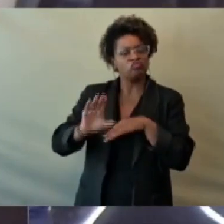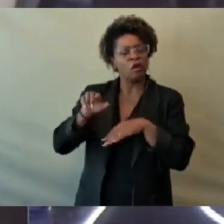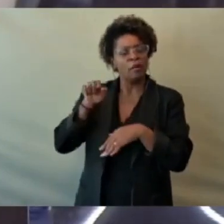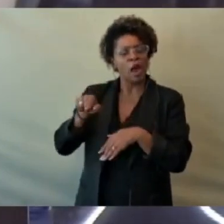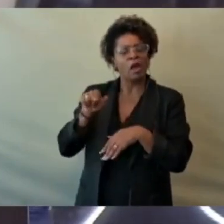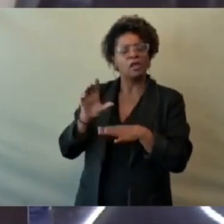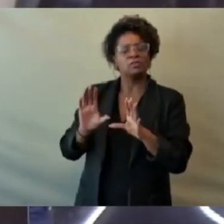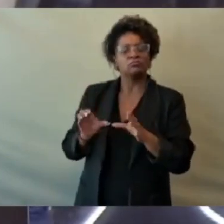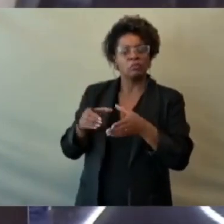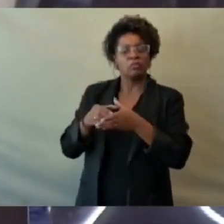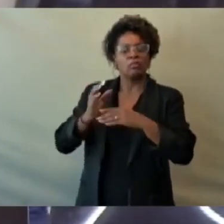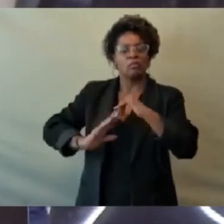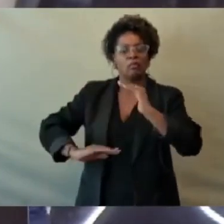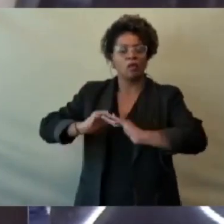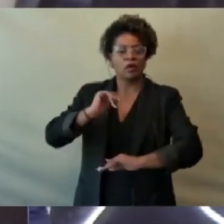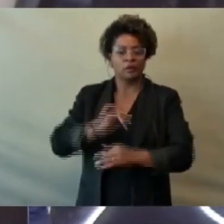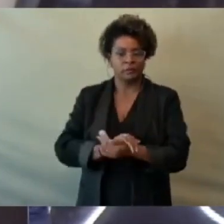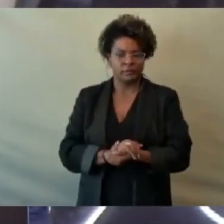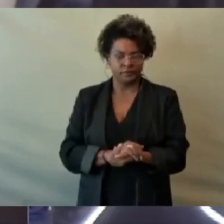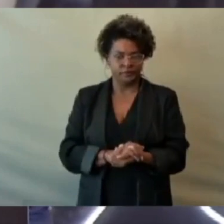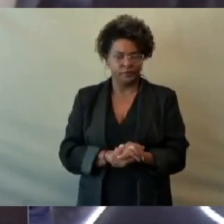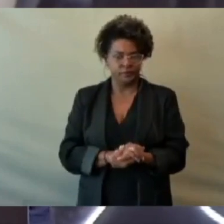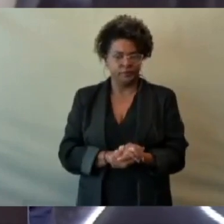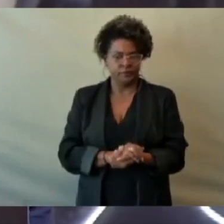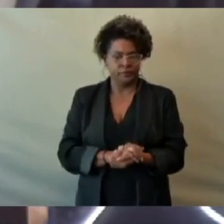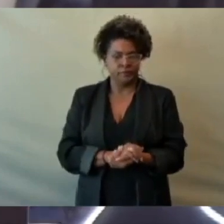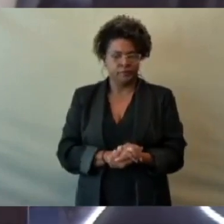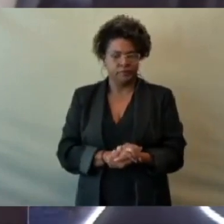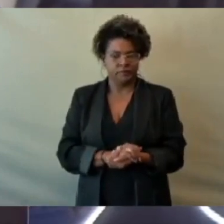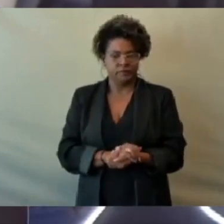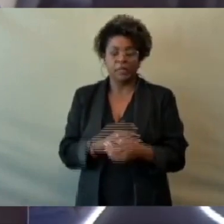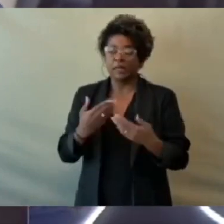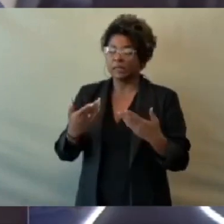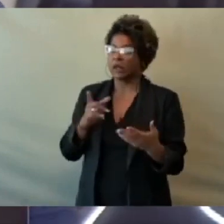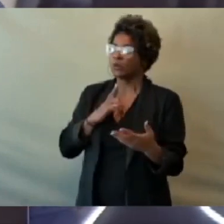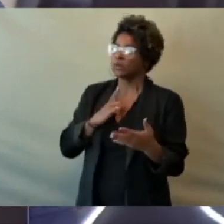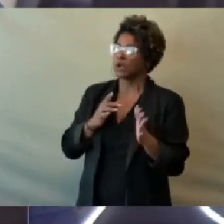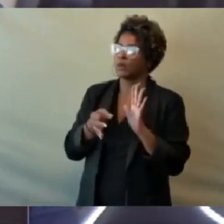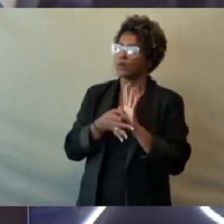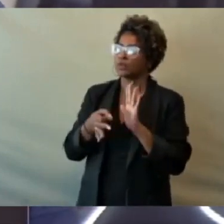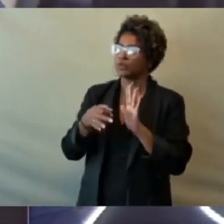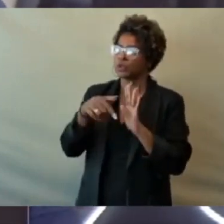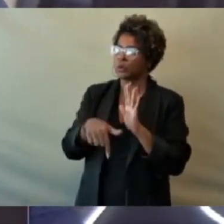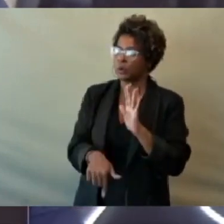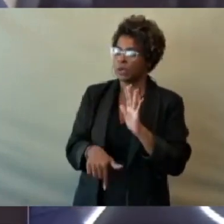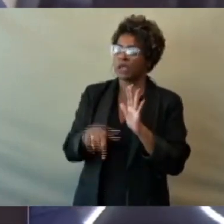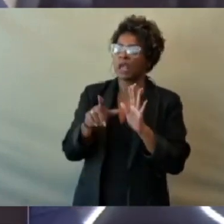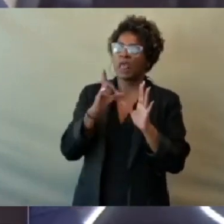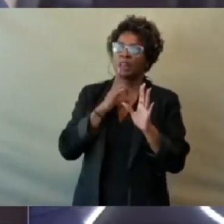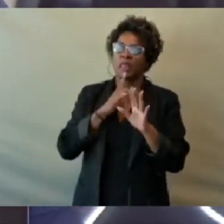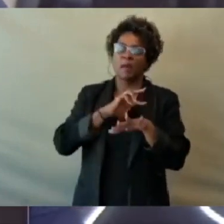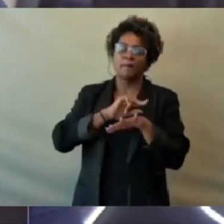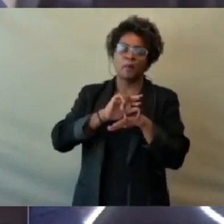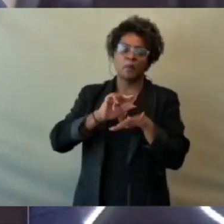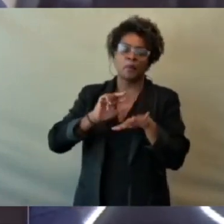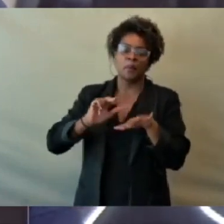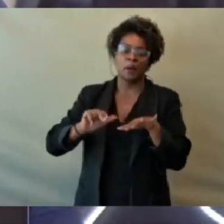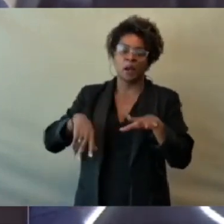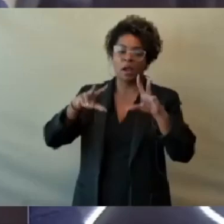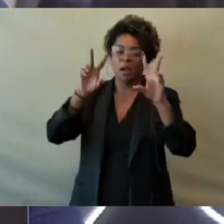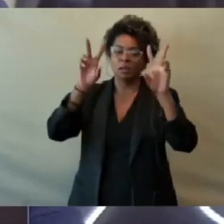eu fico aqui até uma sugestão então a gente das diversas temáticas que a gente tem na